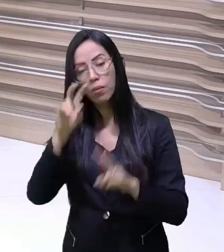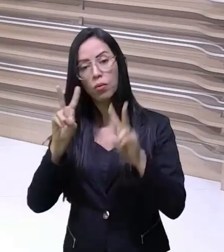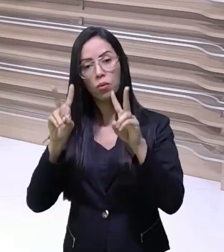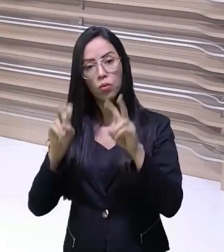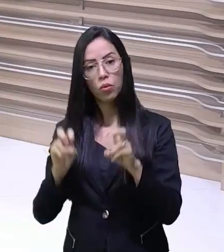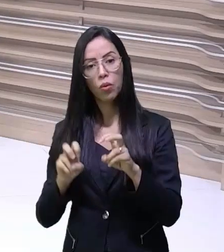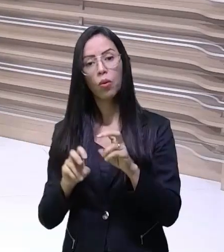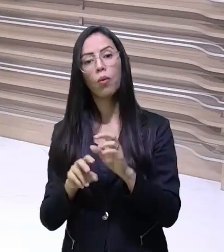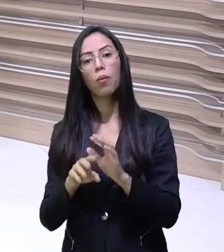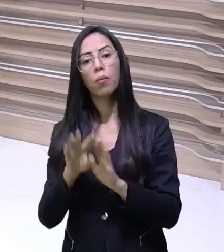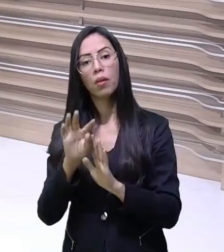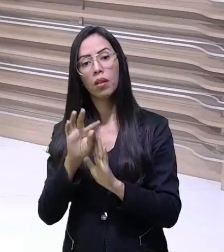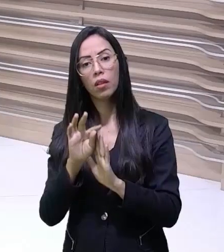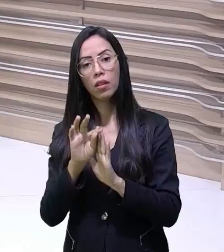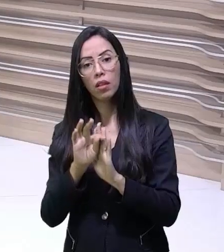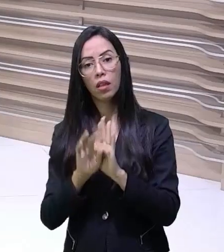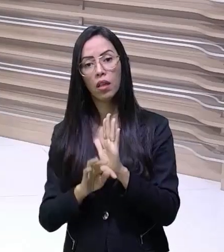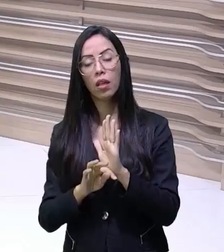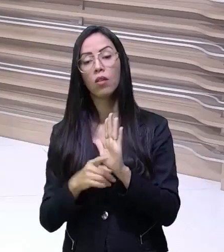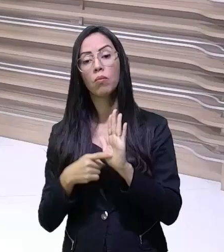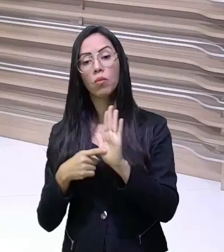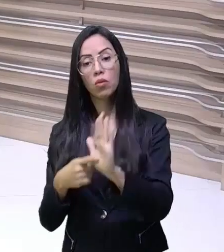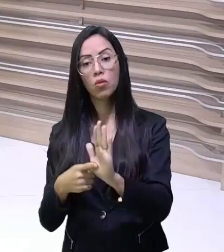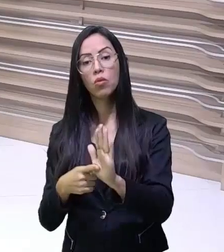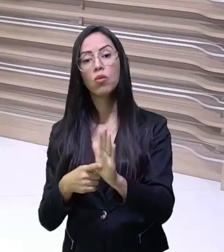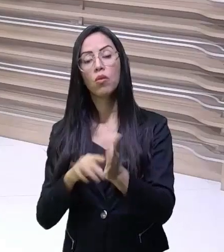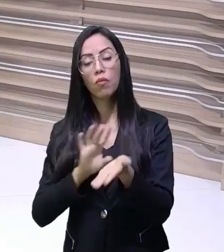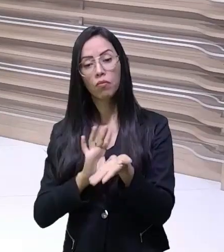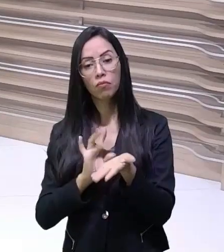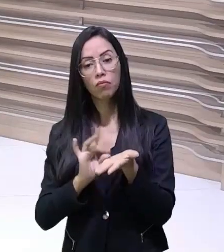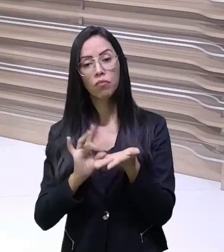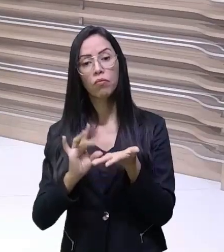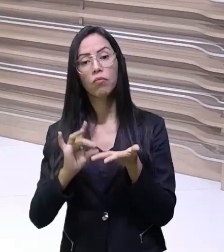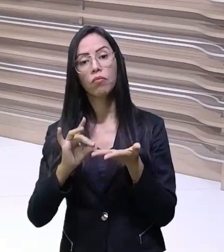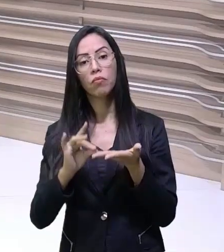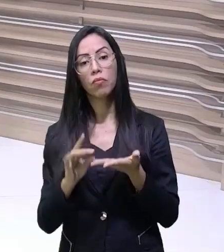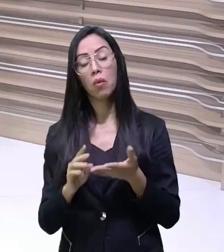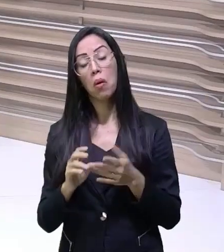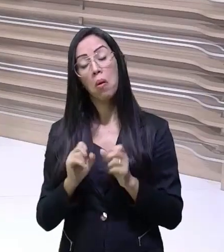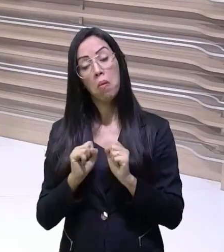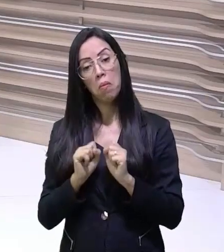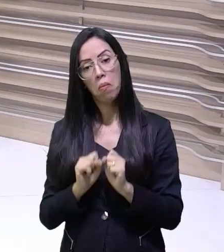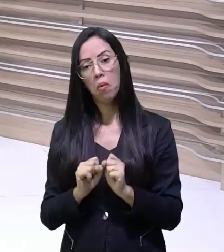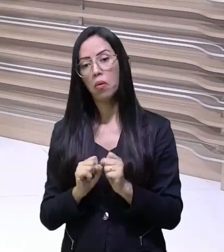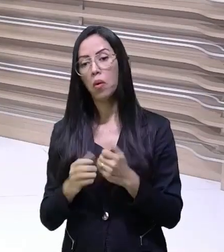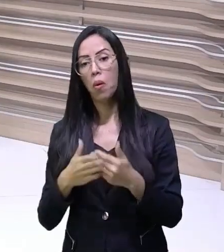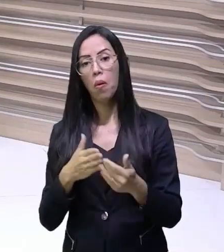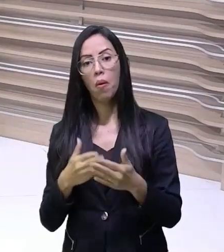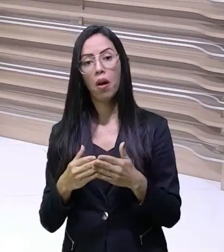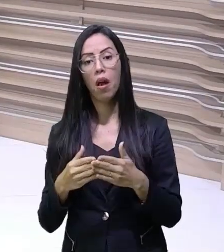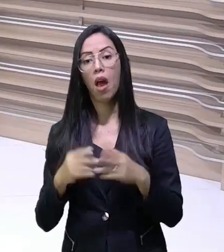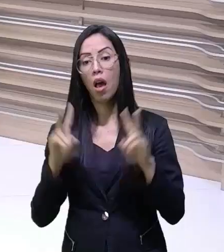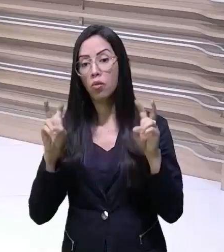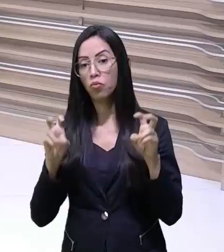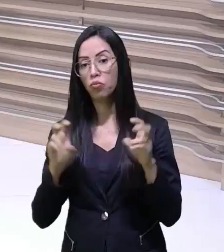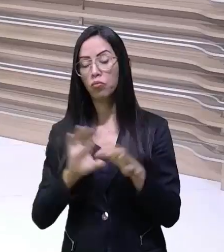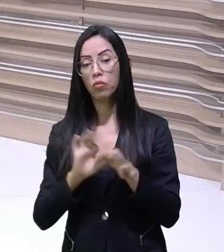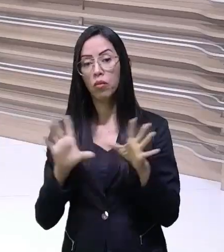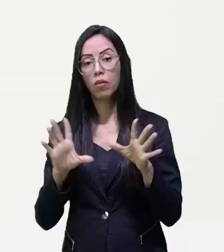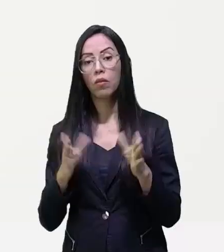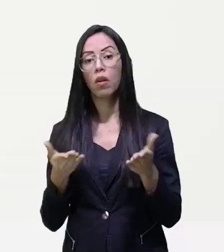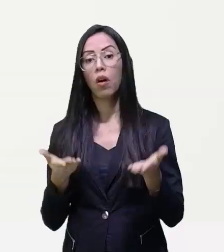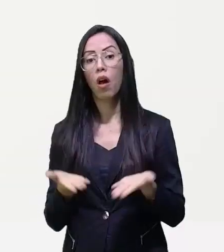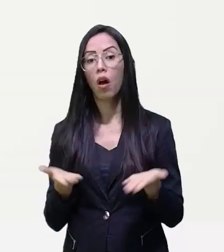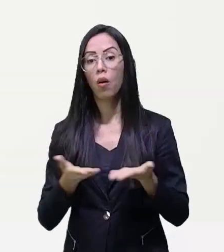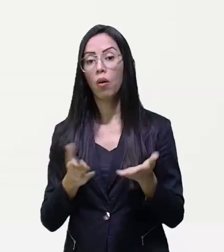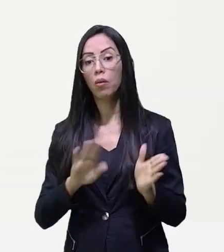situações bem específicas e bem delicadas também, né? Pode ser assuntos polêmicos, tá certo? Então vamos para o próximo